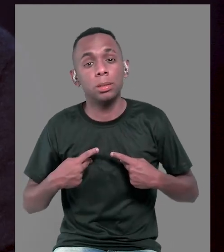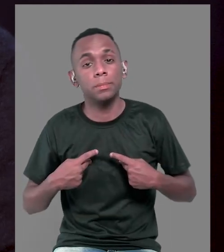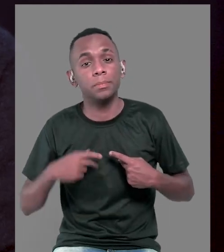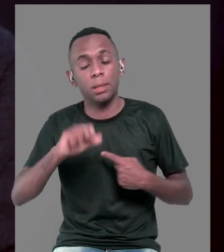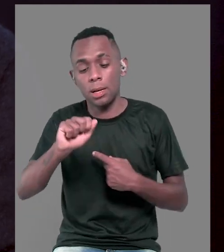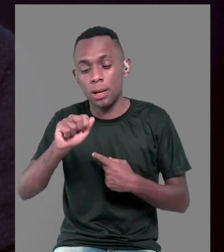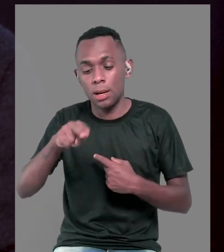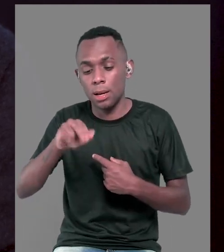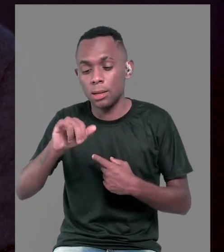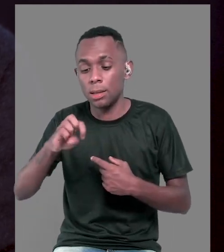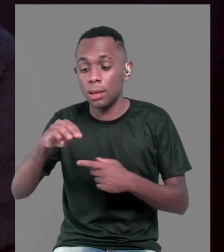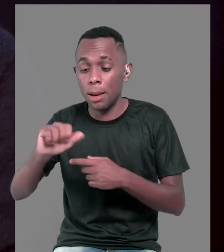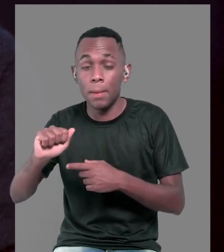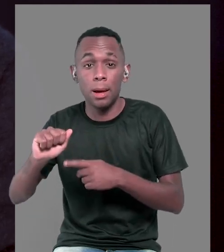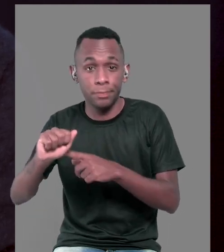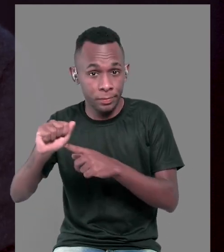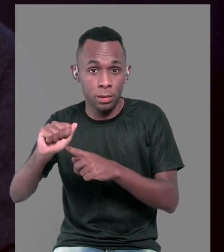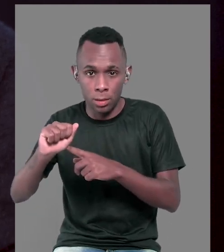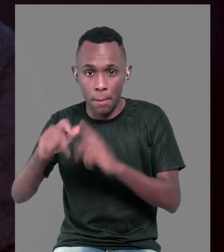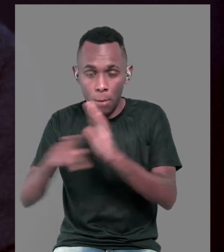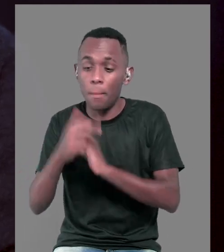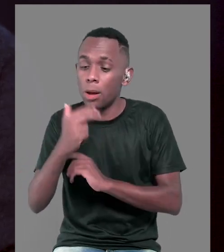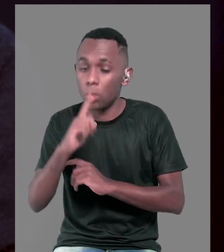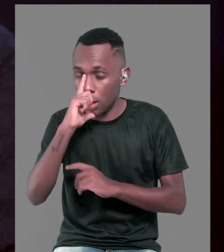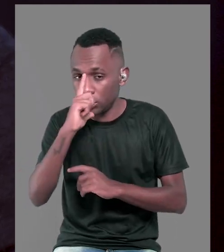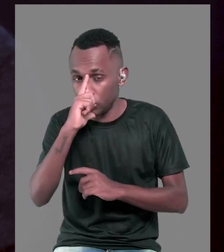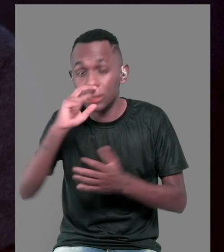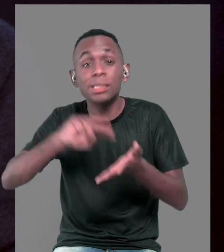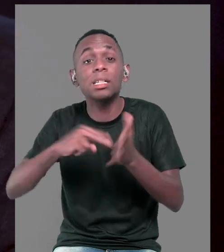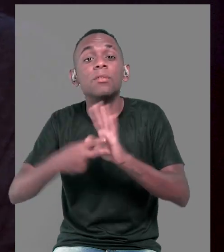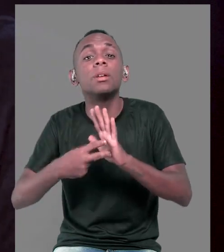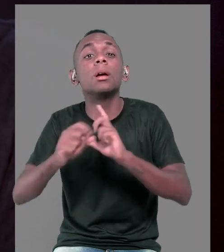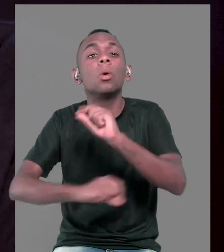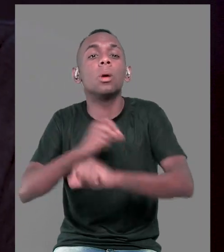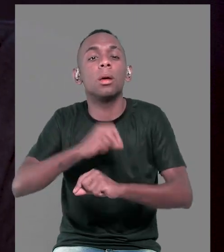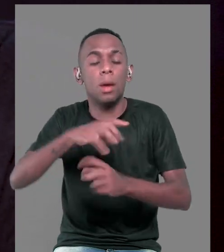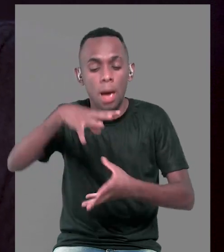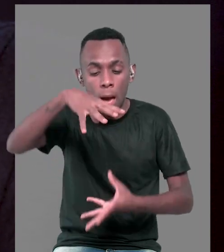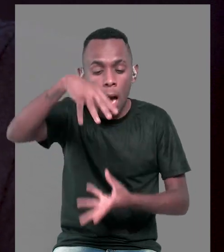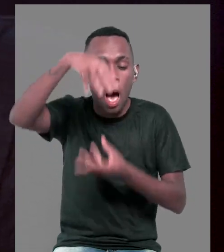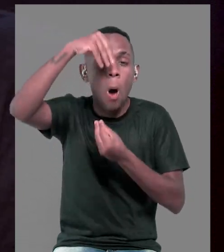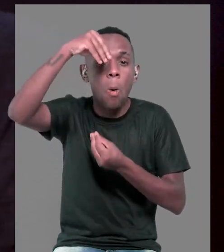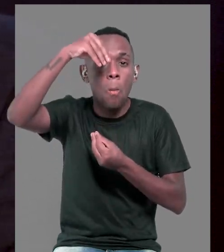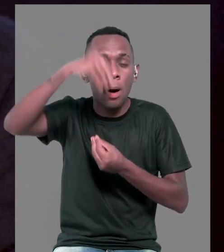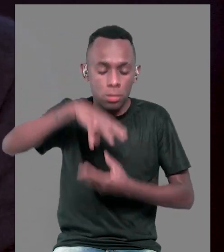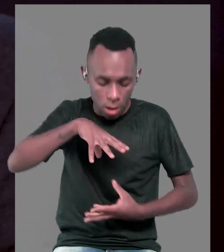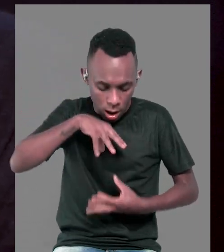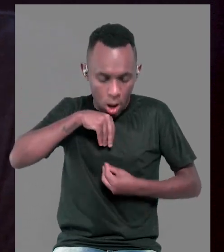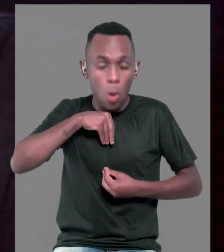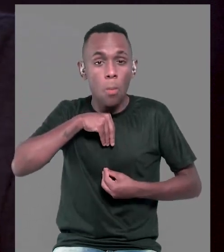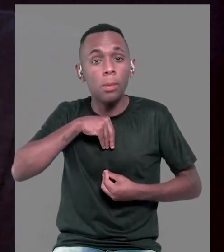Anima, em latim, quer dizer alma, e se refere